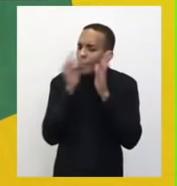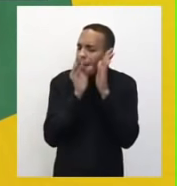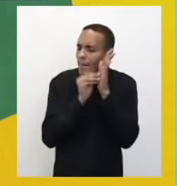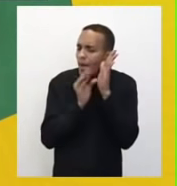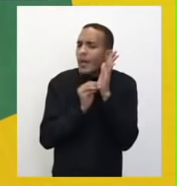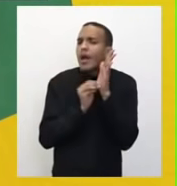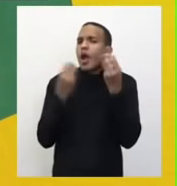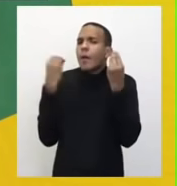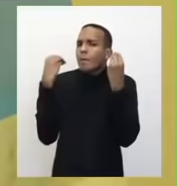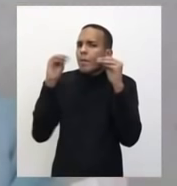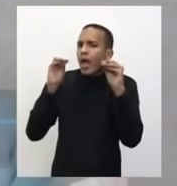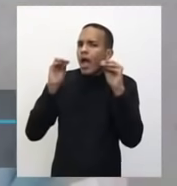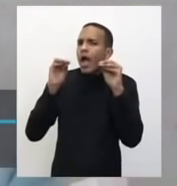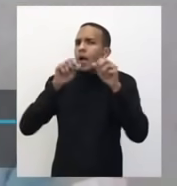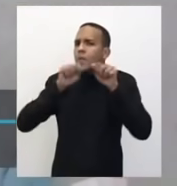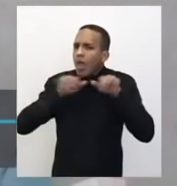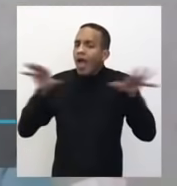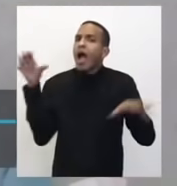redes sociais?